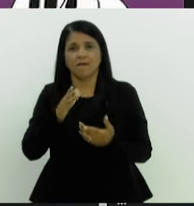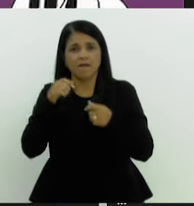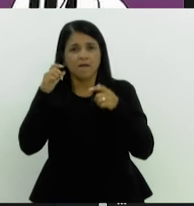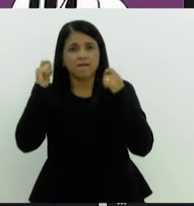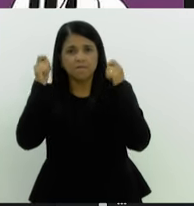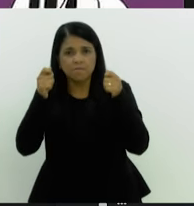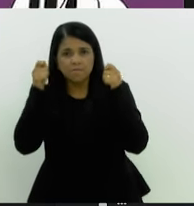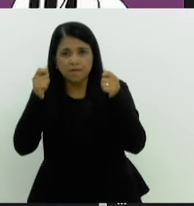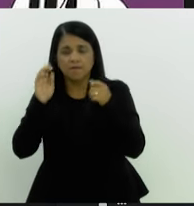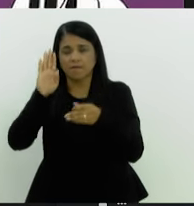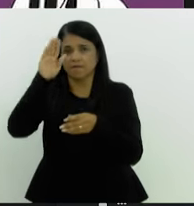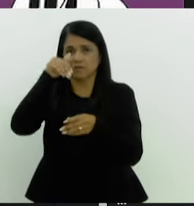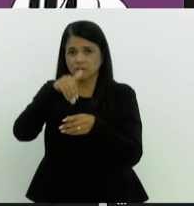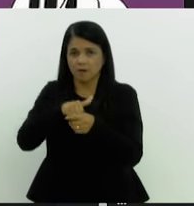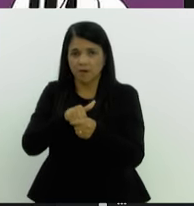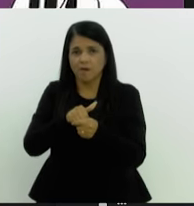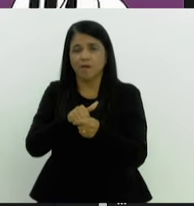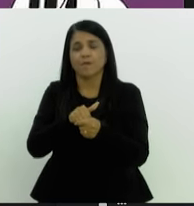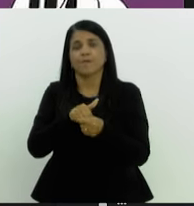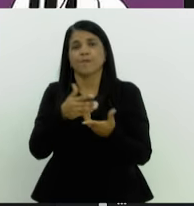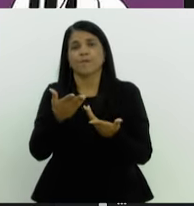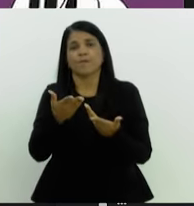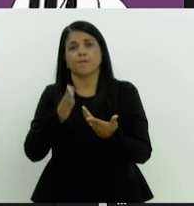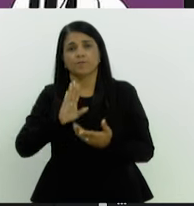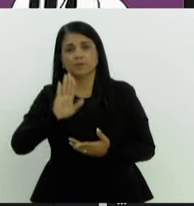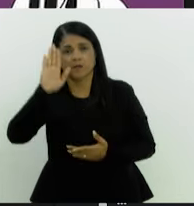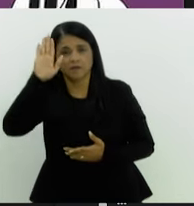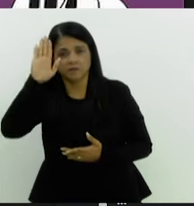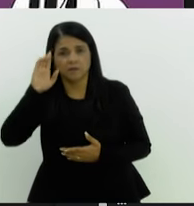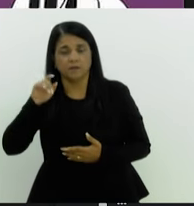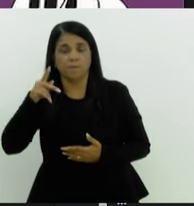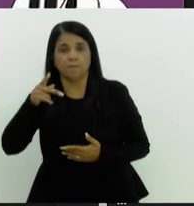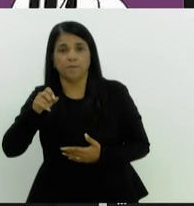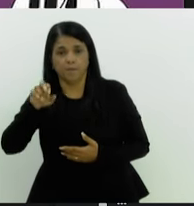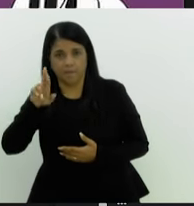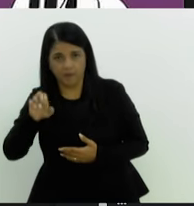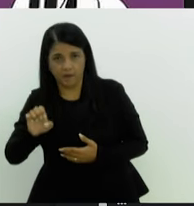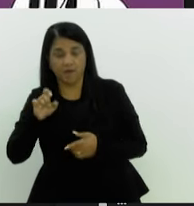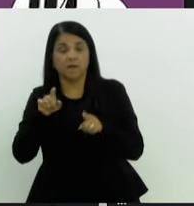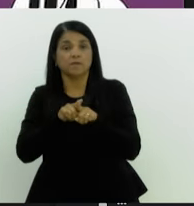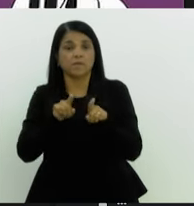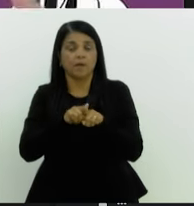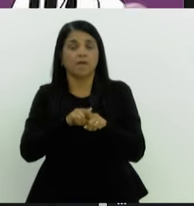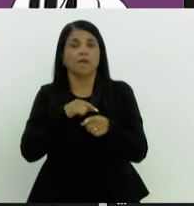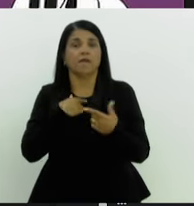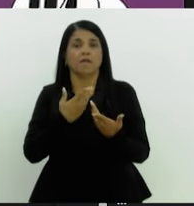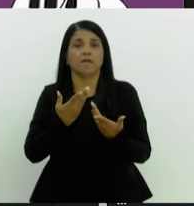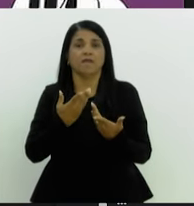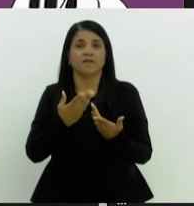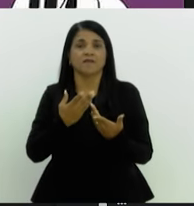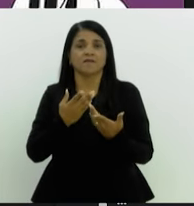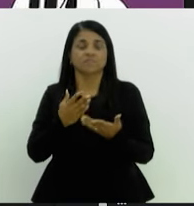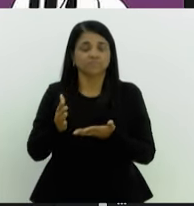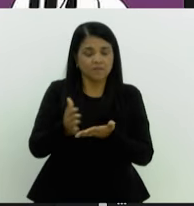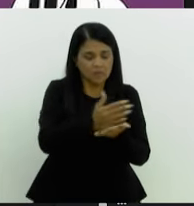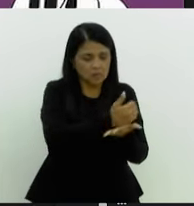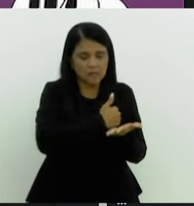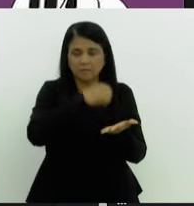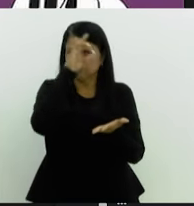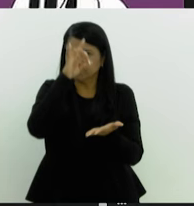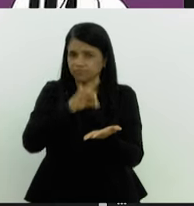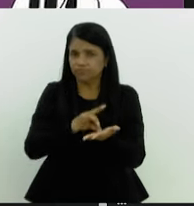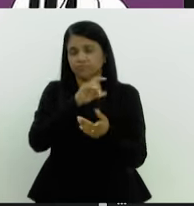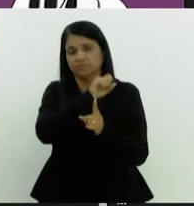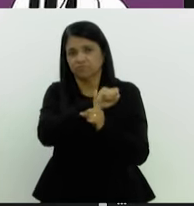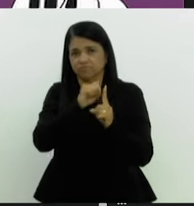eleitoral quando é candidata o exercício do seu mandato eletivo e infelizmente porque isso é um dado da realidade da sociedade